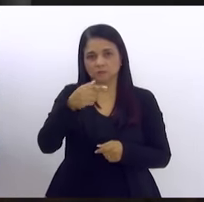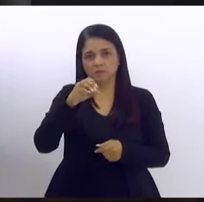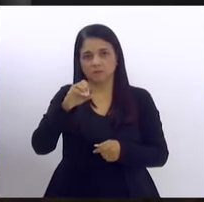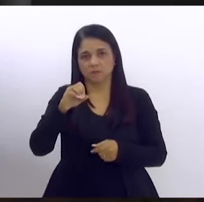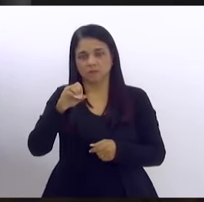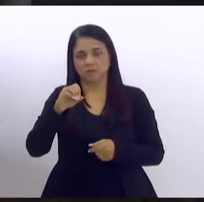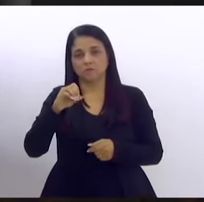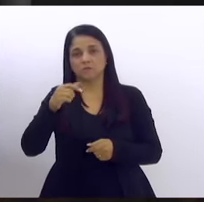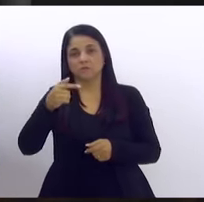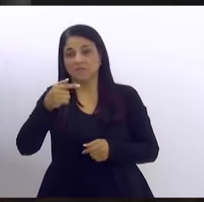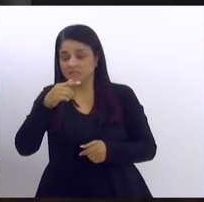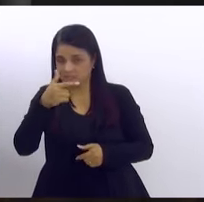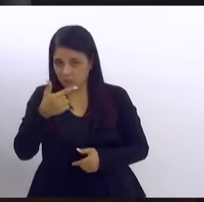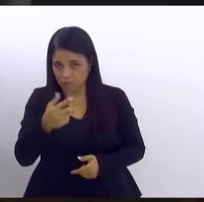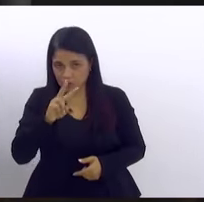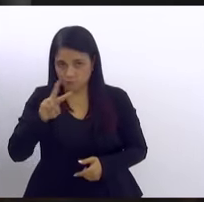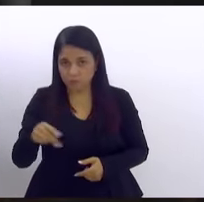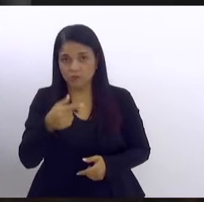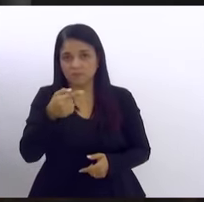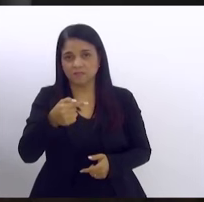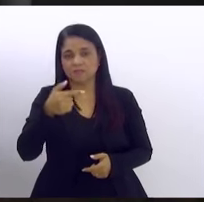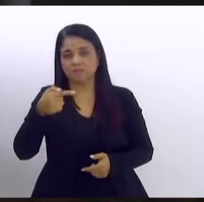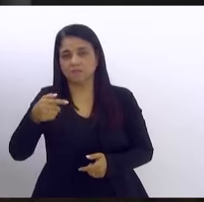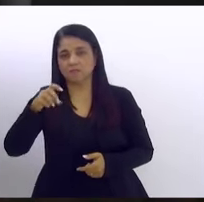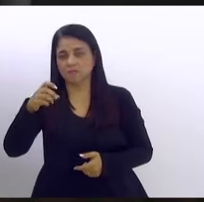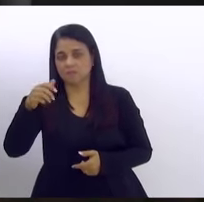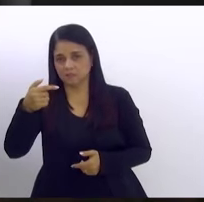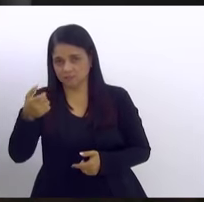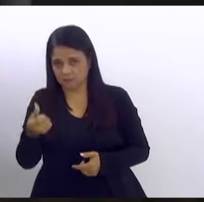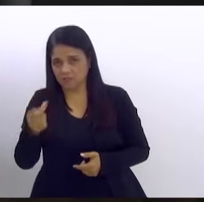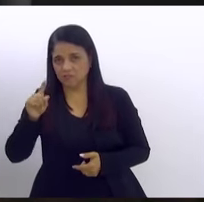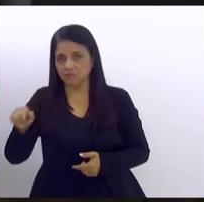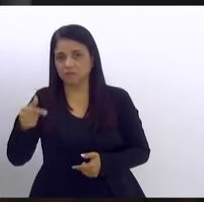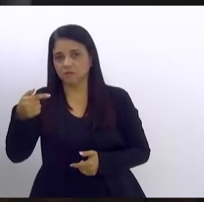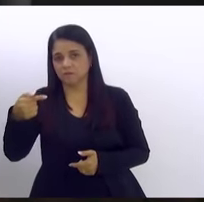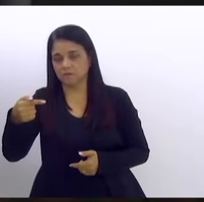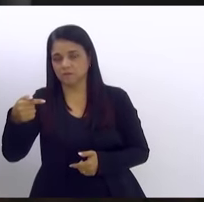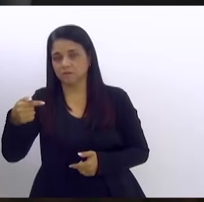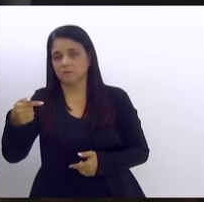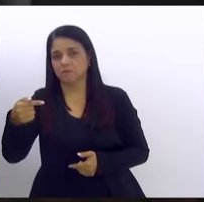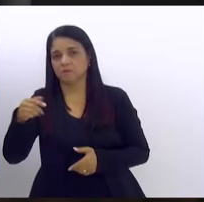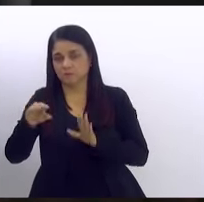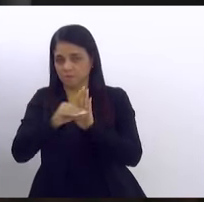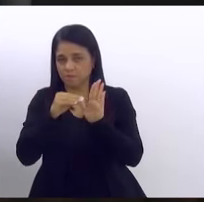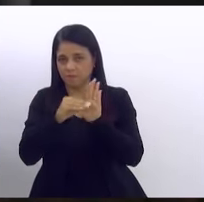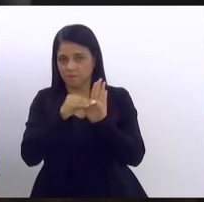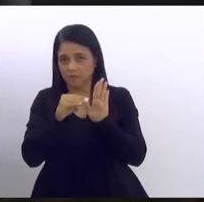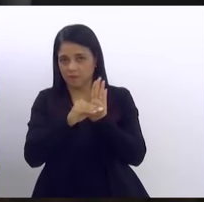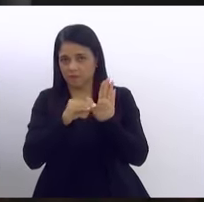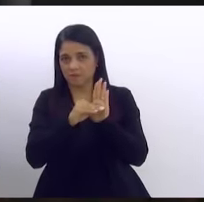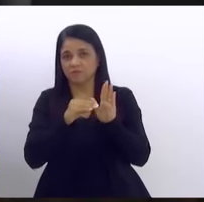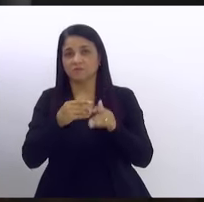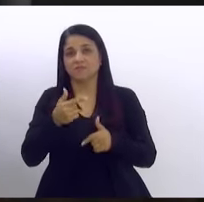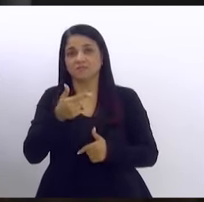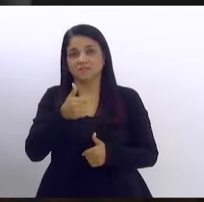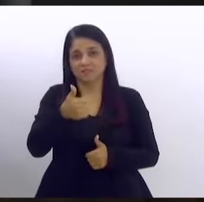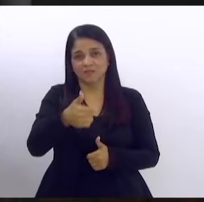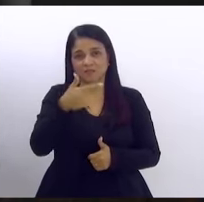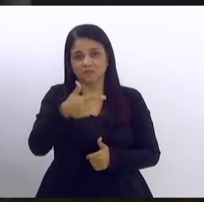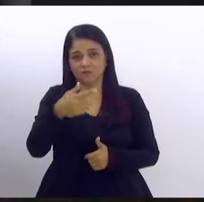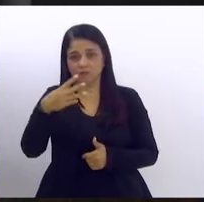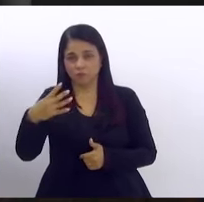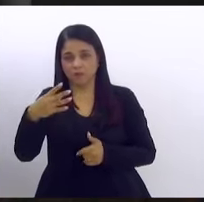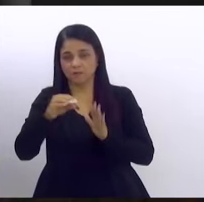2.776 emendas, equivalente a 89,75%, favorável com prioridade a 124 emendas,